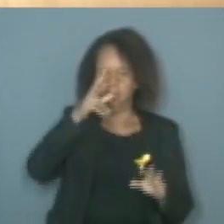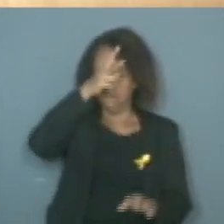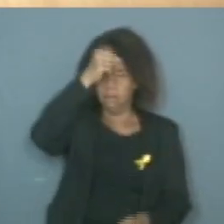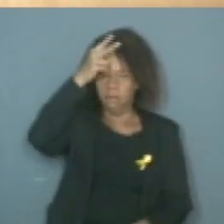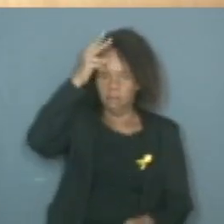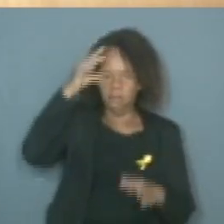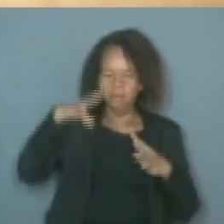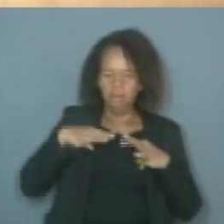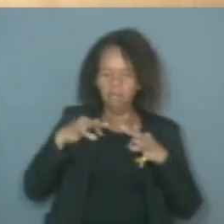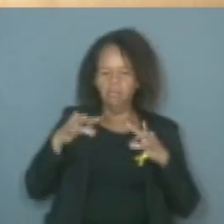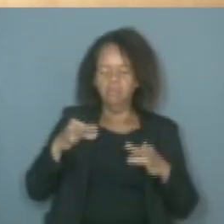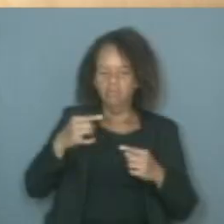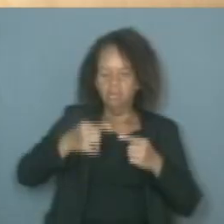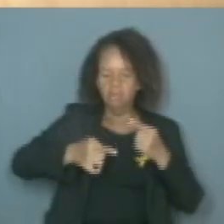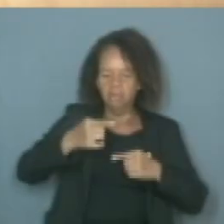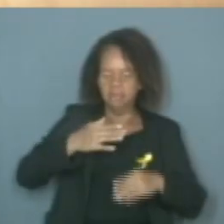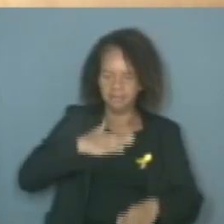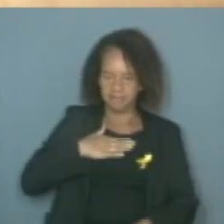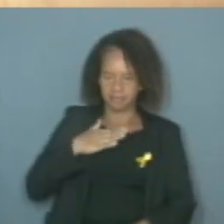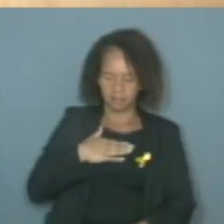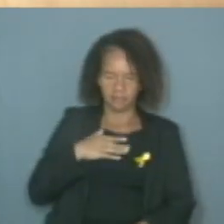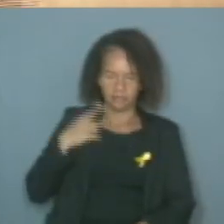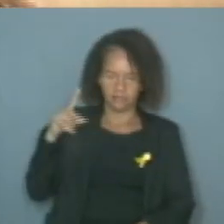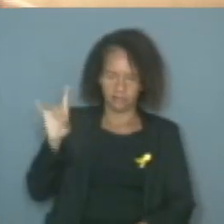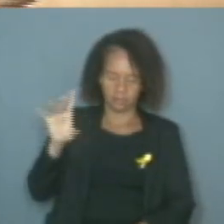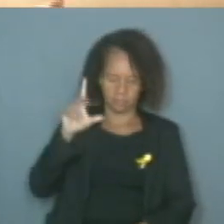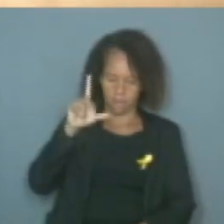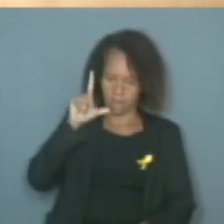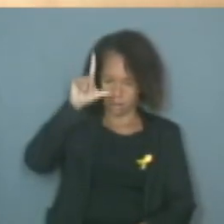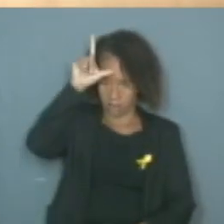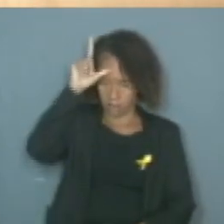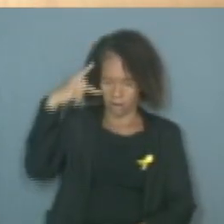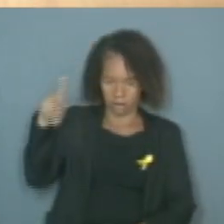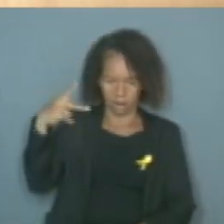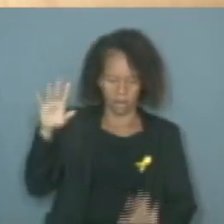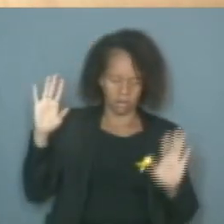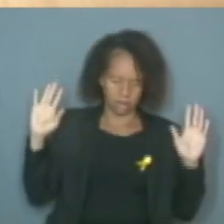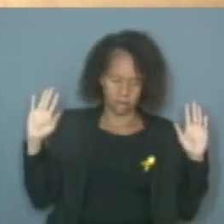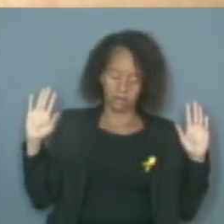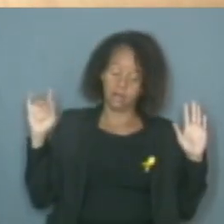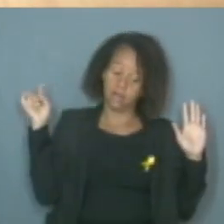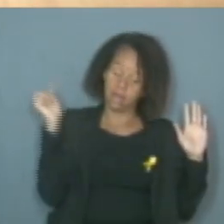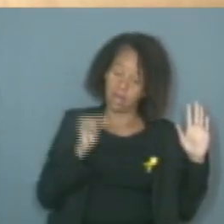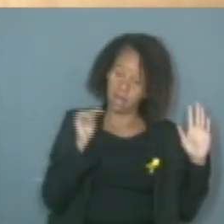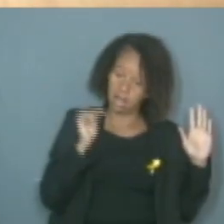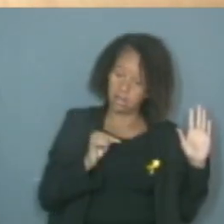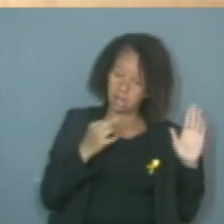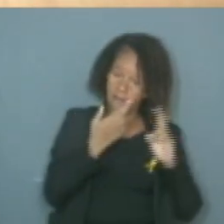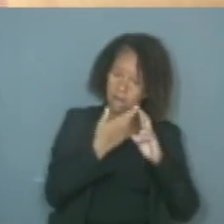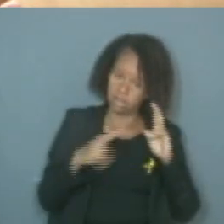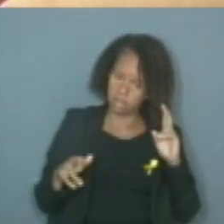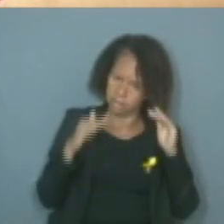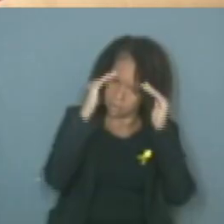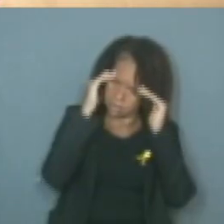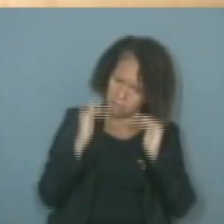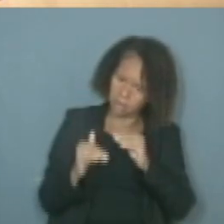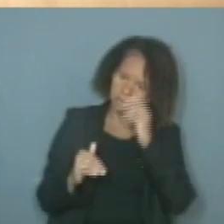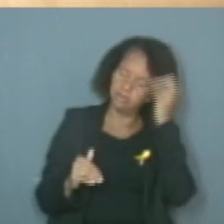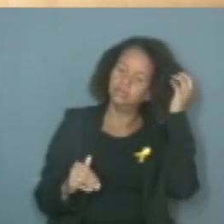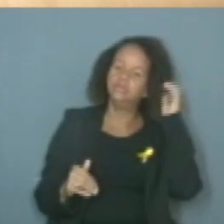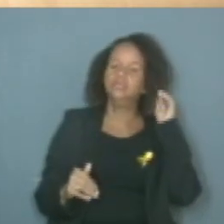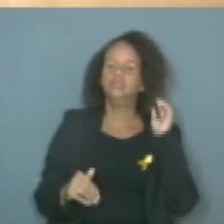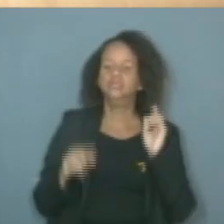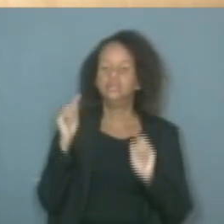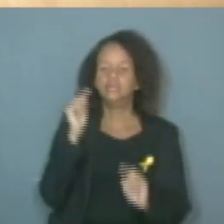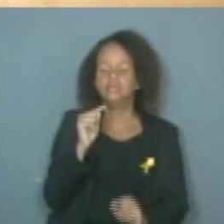tem a convicção política dele, eu tenho a minha, o nosso líder tem a dele. Então, este campo religioso tem que ser respeitado. E